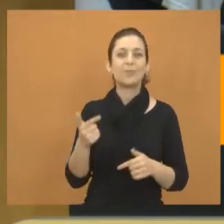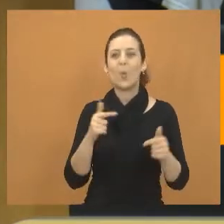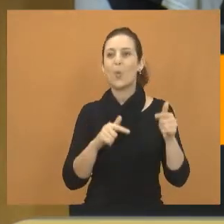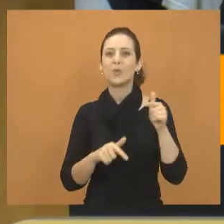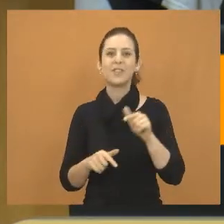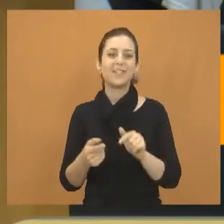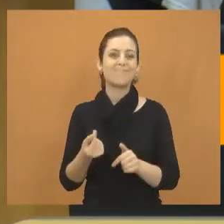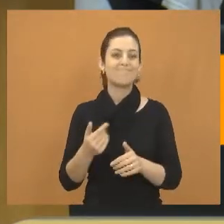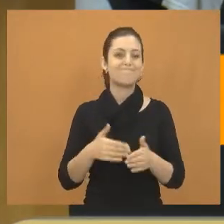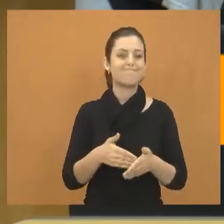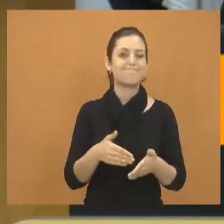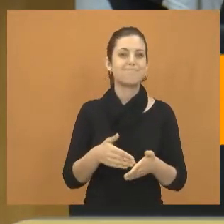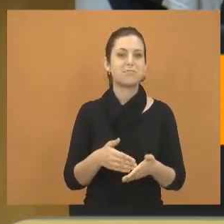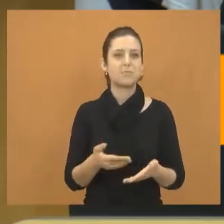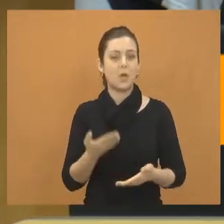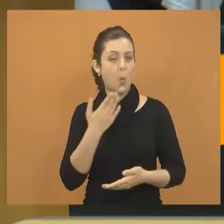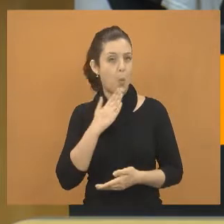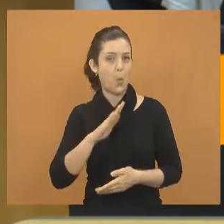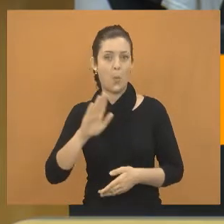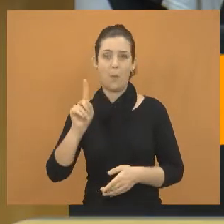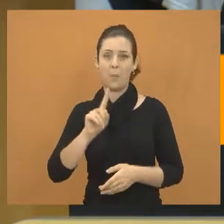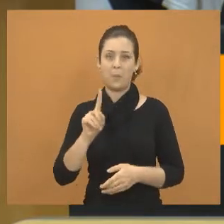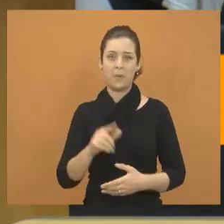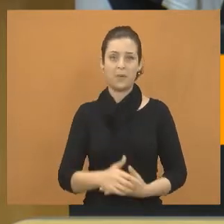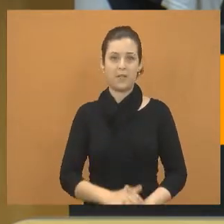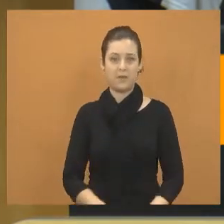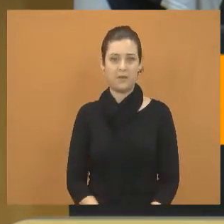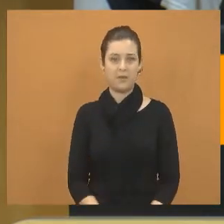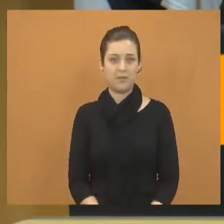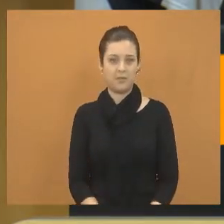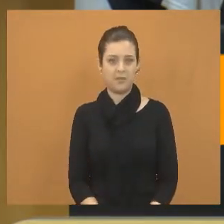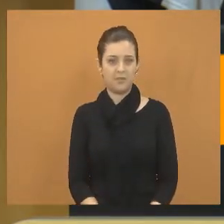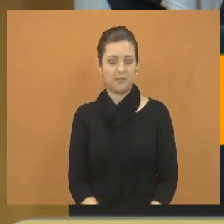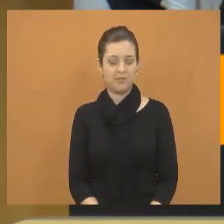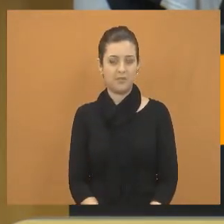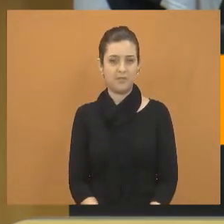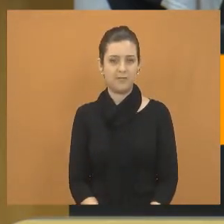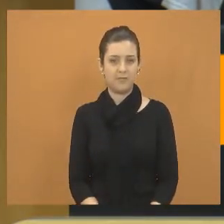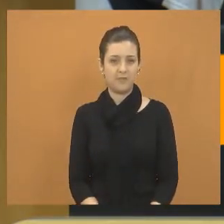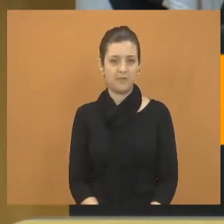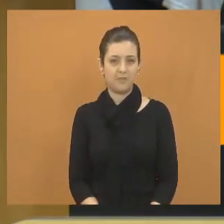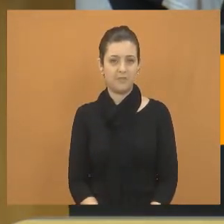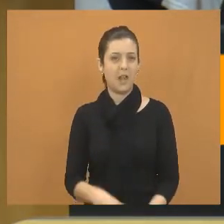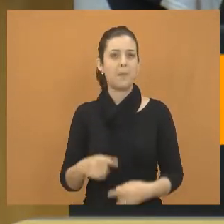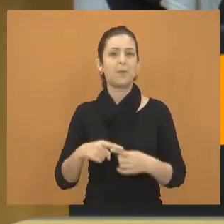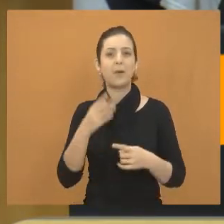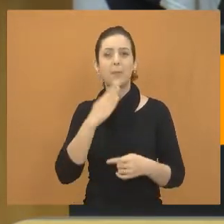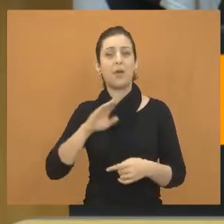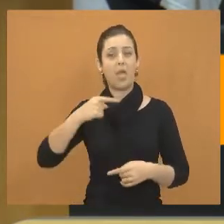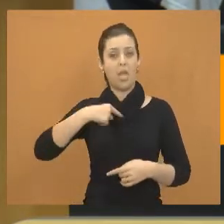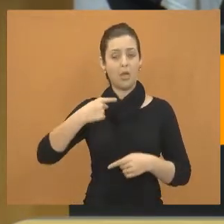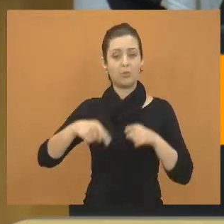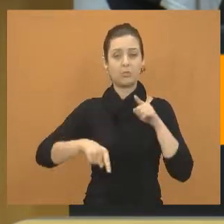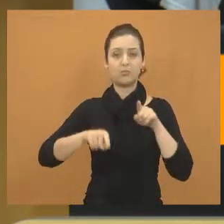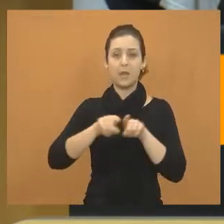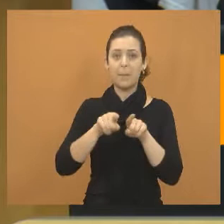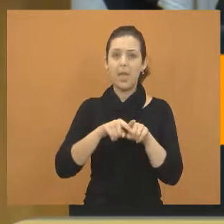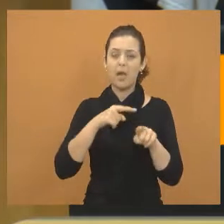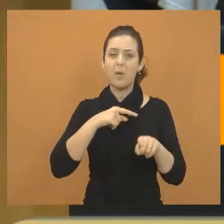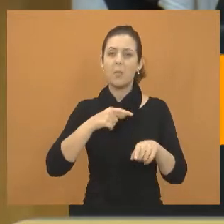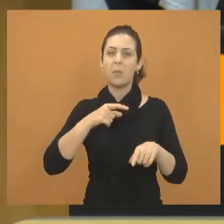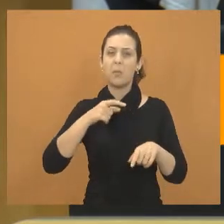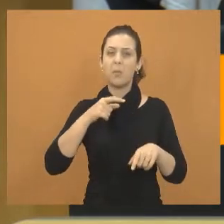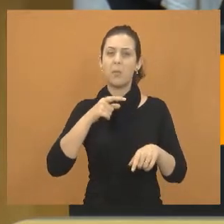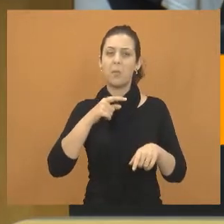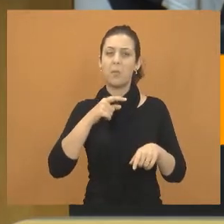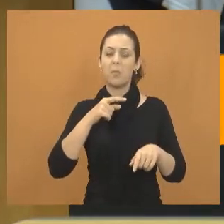não tem dinheiro e tal, então não promete. Então não promete. Porque eu também fui crítico aqui na